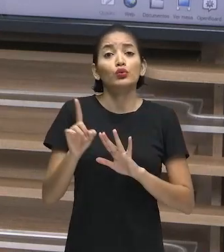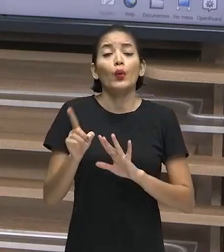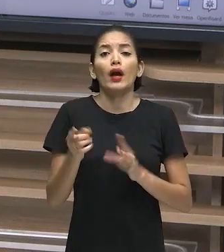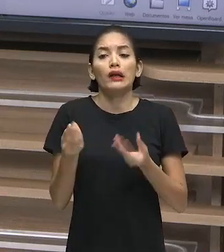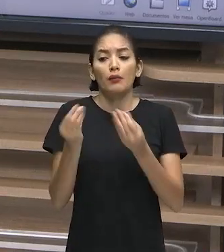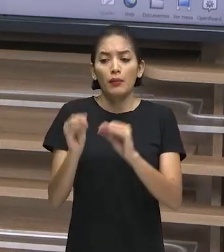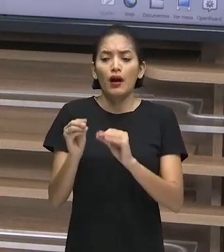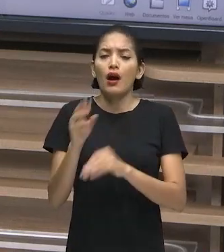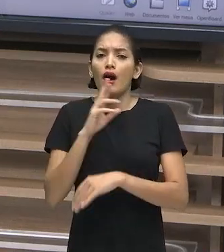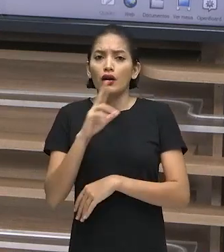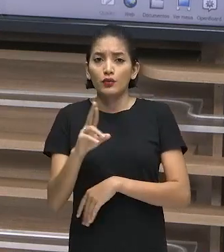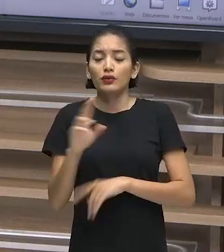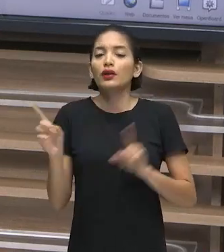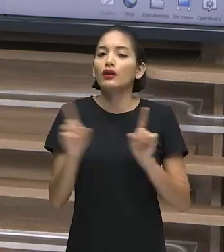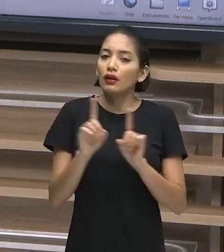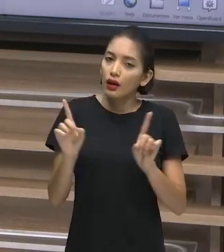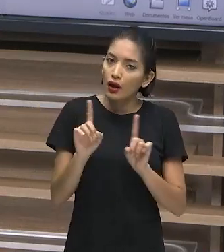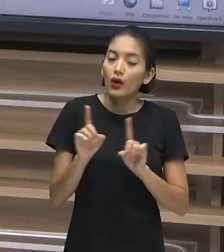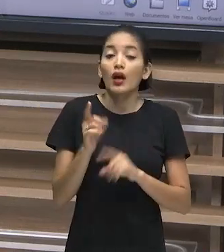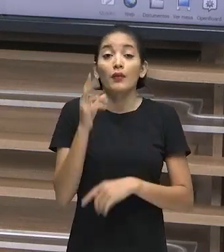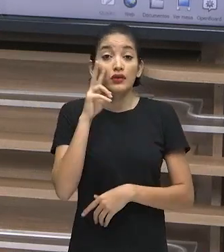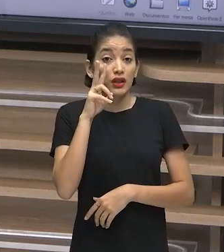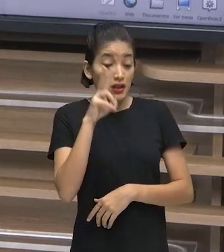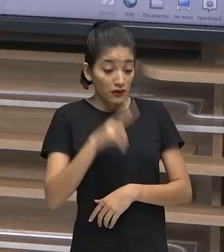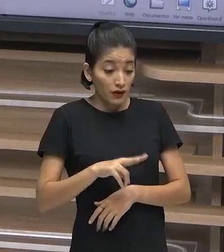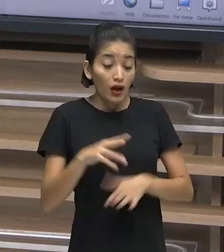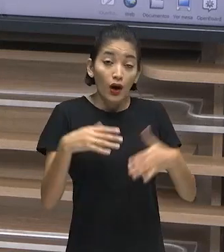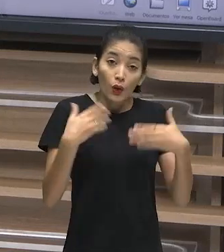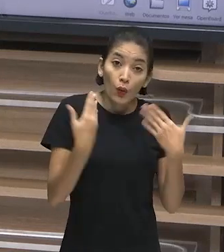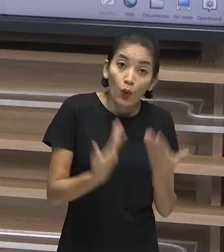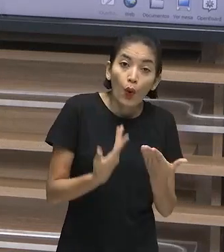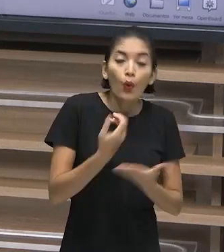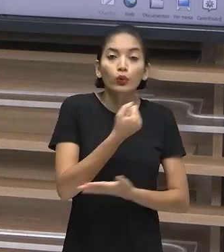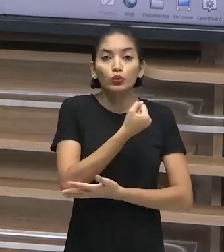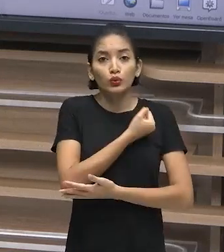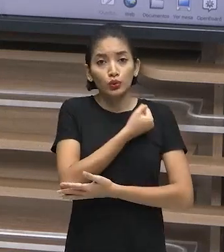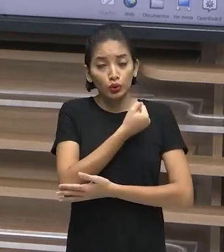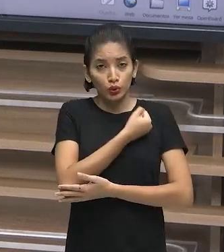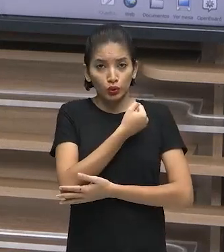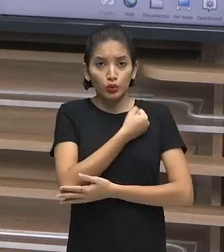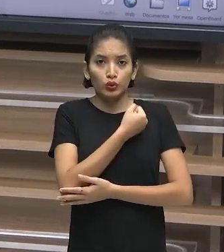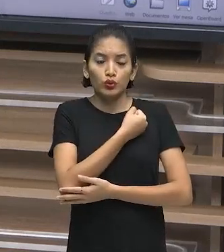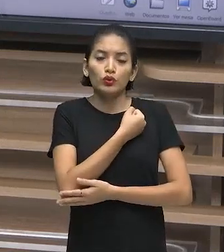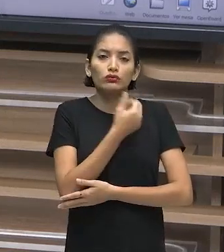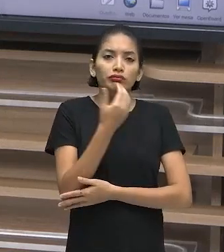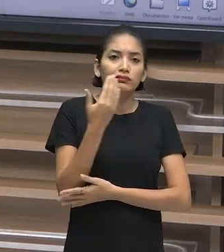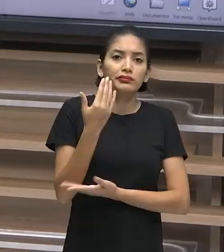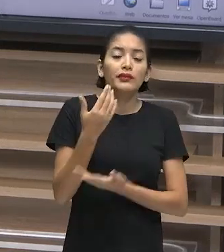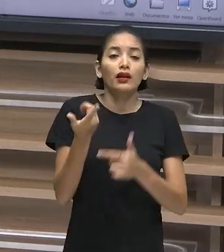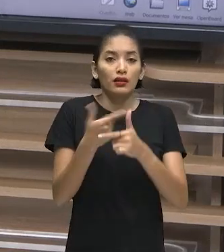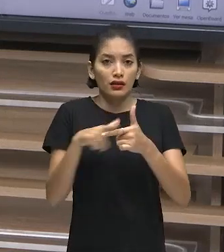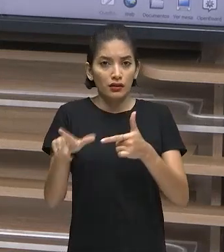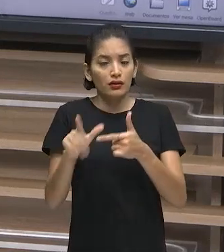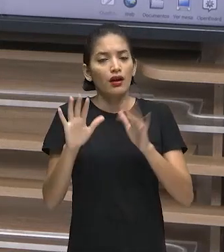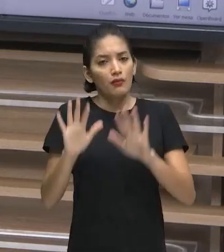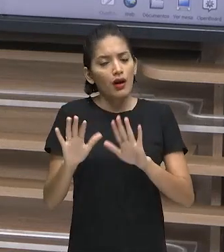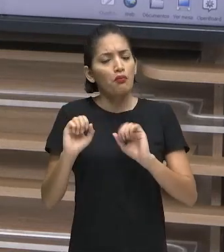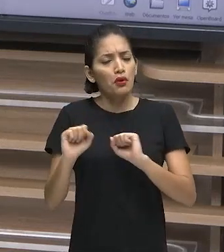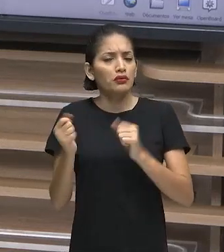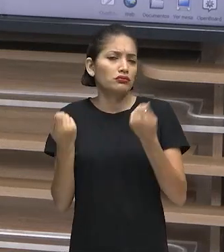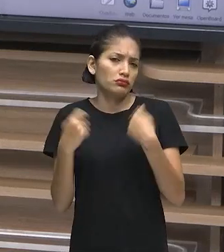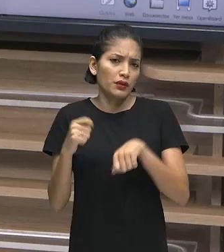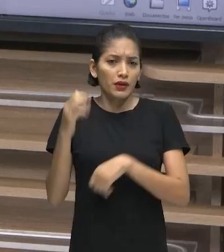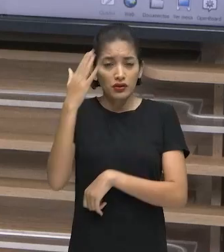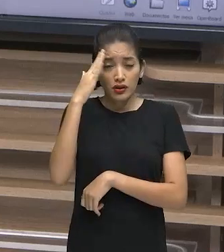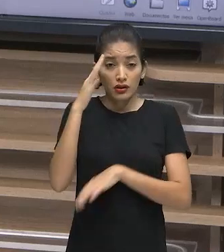marcar. Na questão é para você ver quais são os números que são divisíveis, mas vocês podem ter entendido dessa forma também, né?